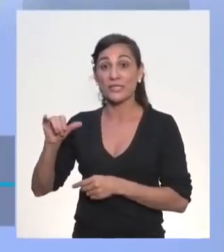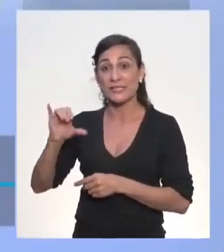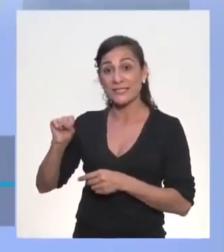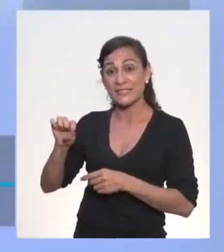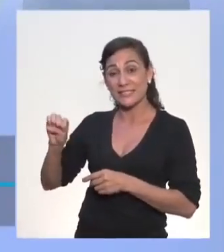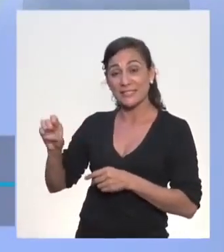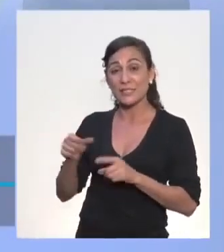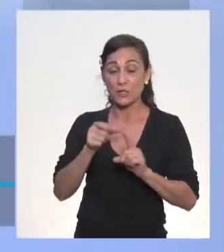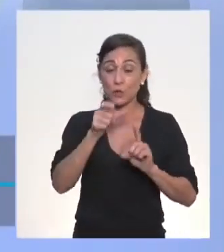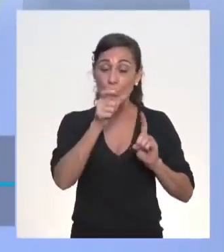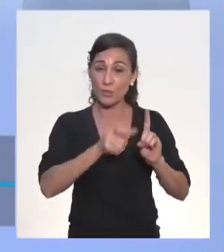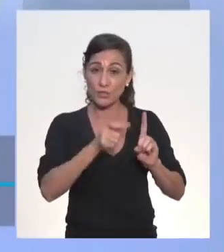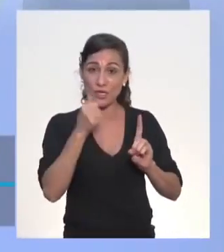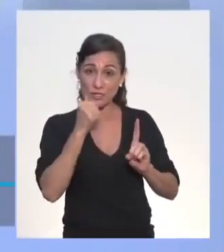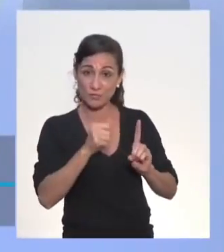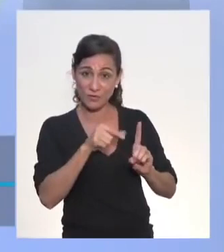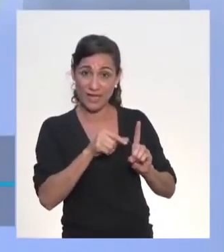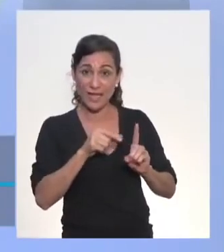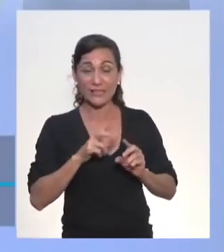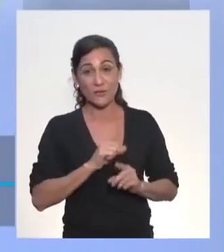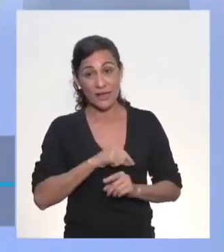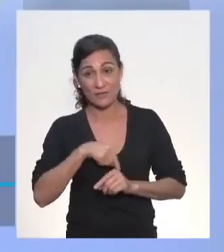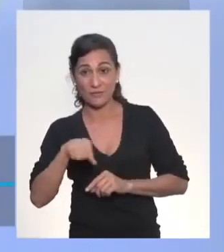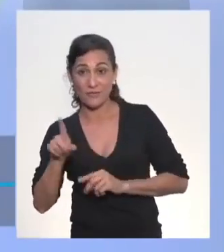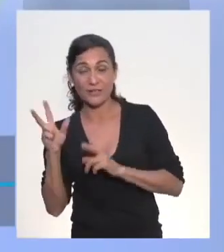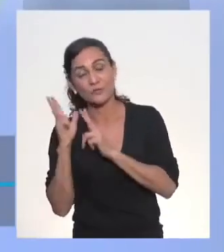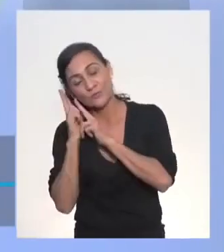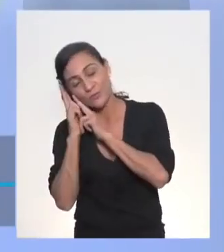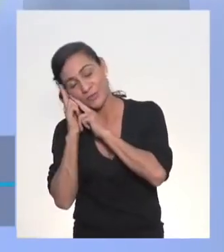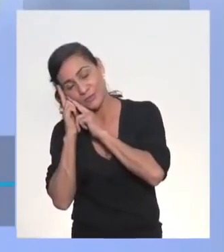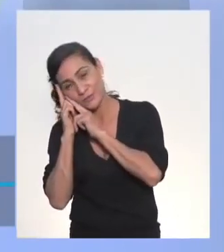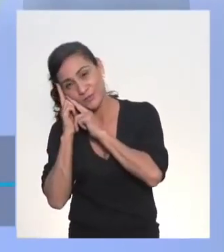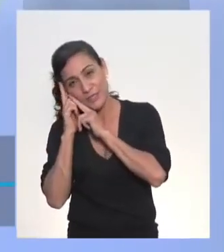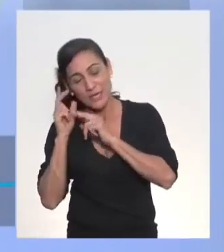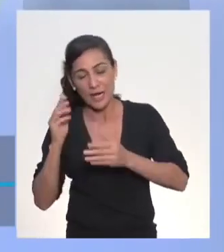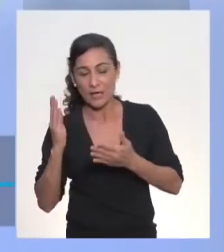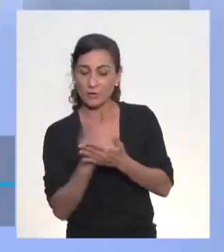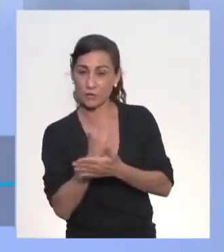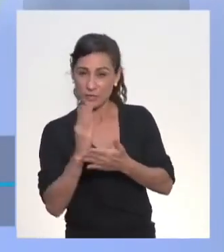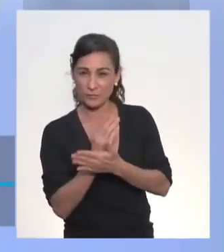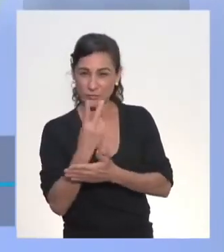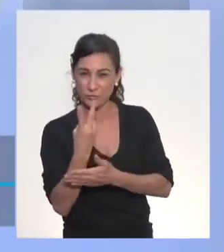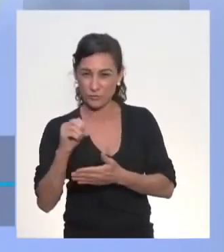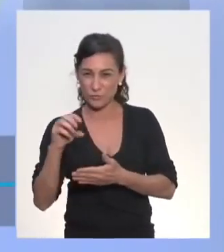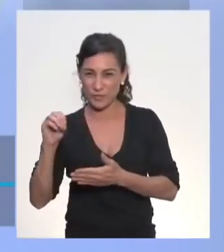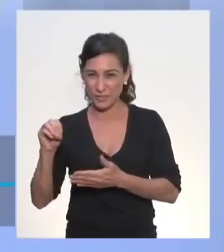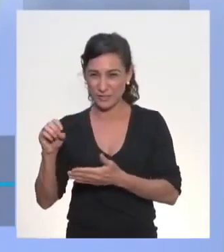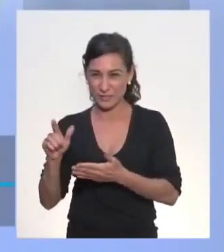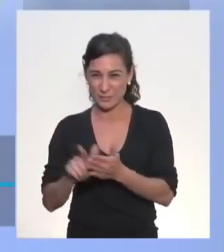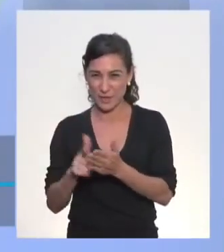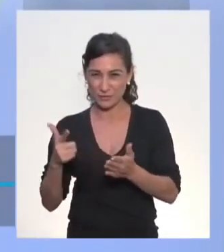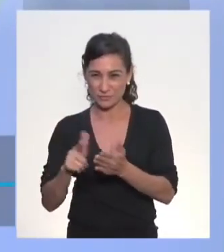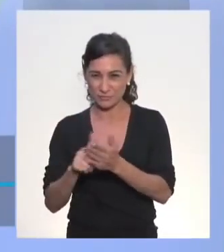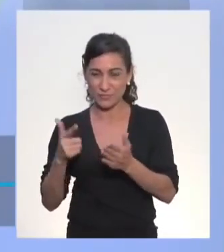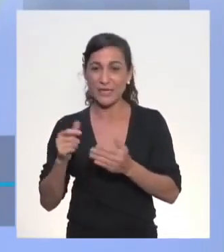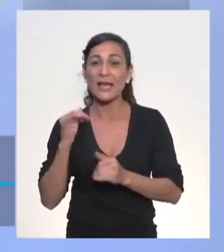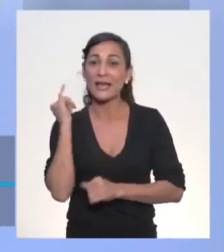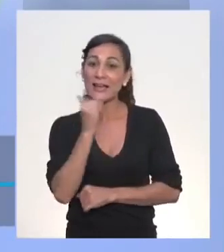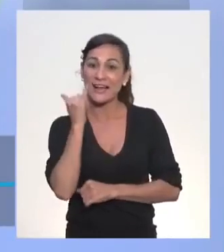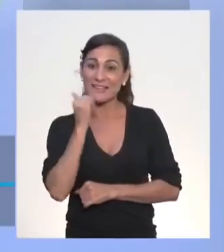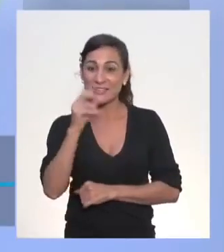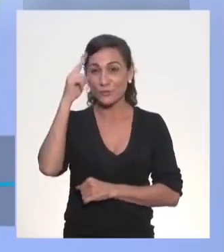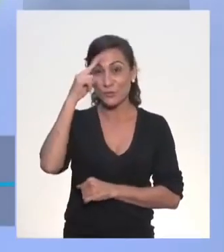Bloom, ela vai dormir. Então ela dorme e durante umas 200 páginas é a narração do sonho